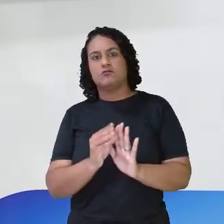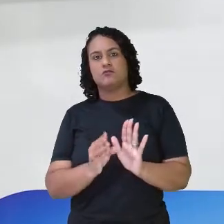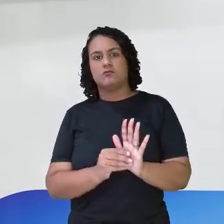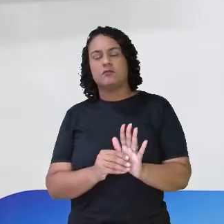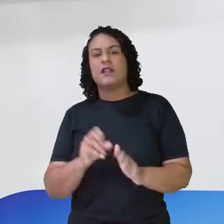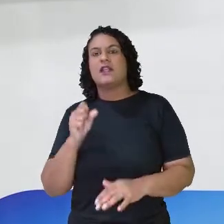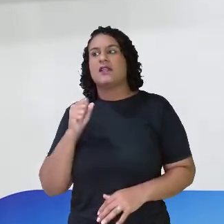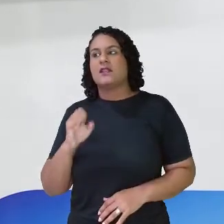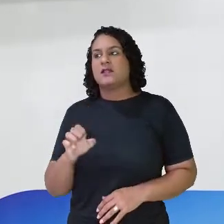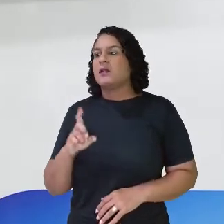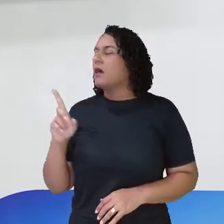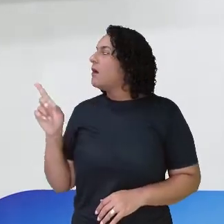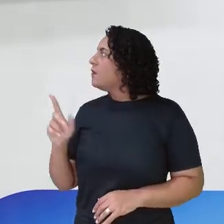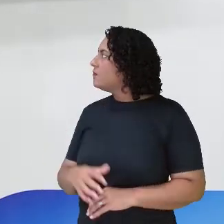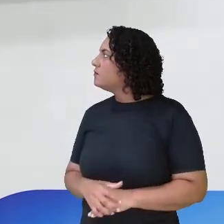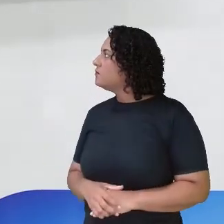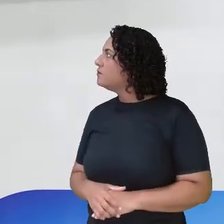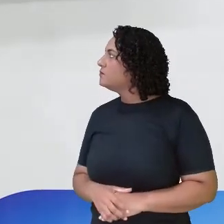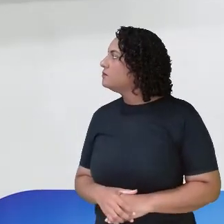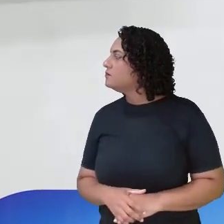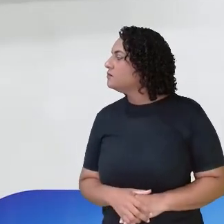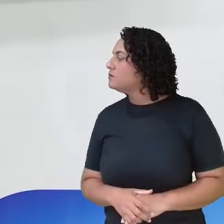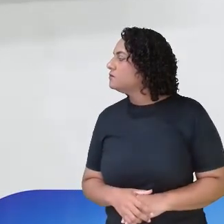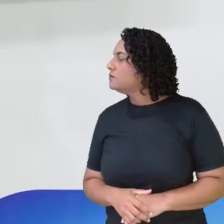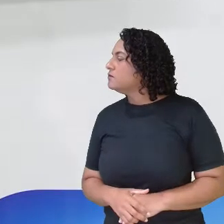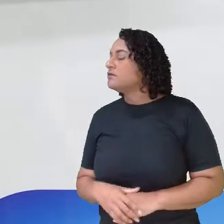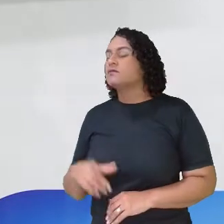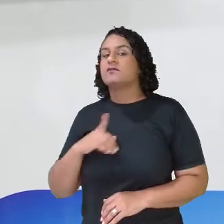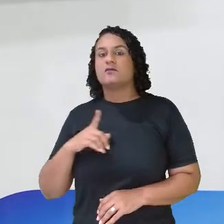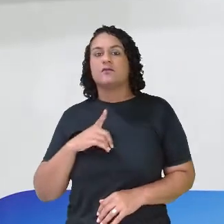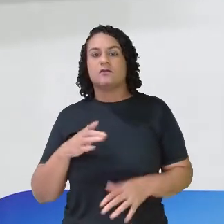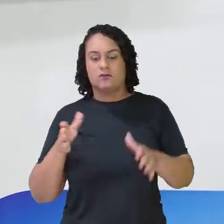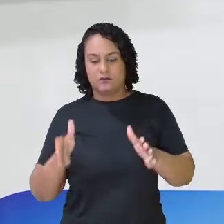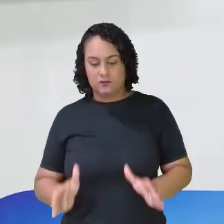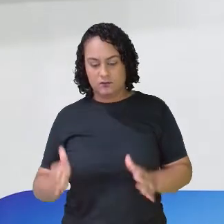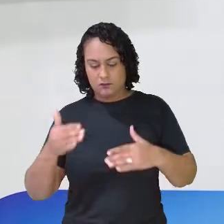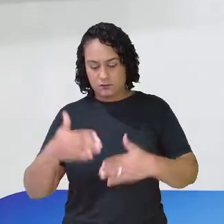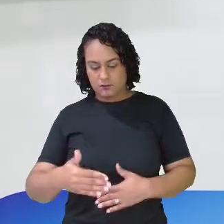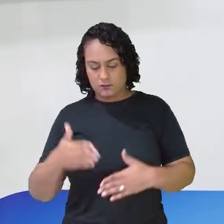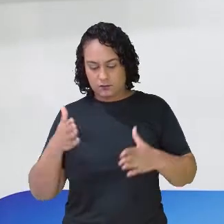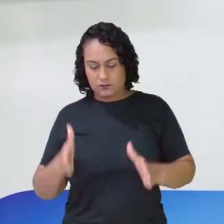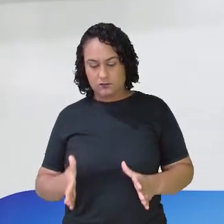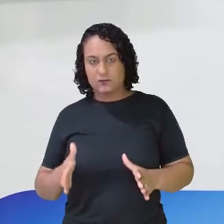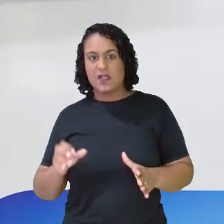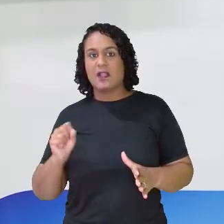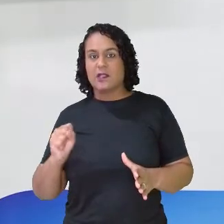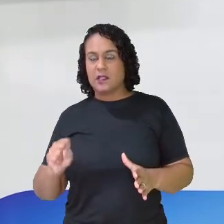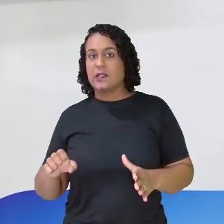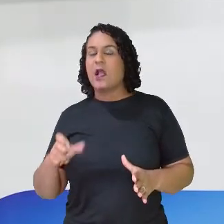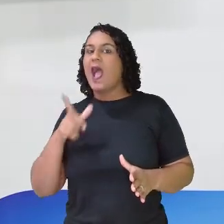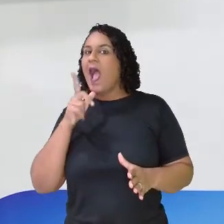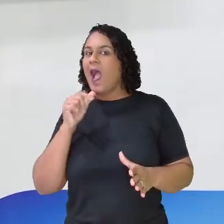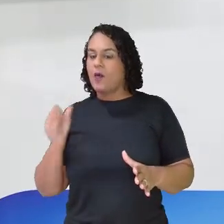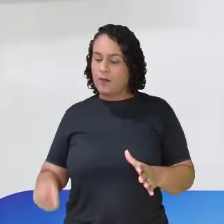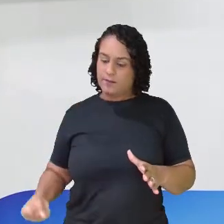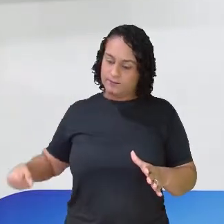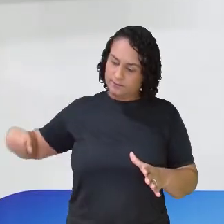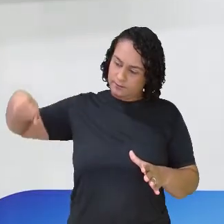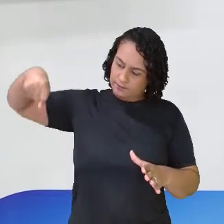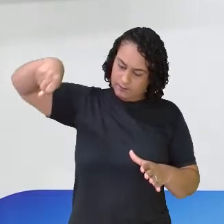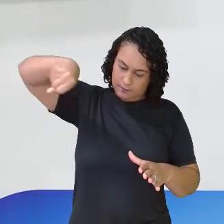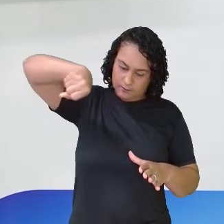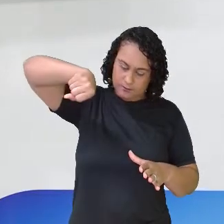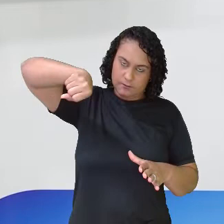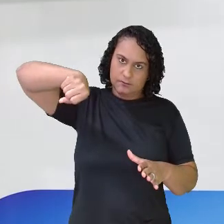encher de água, se eu tivesse um recipiente em forma cúbica e quisesse encher de